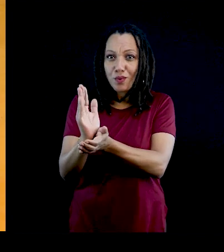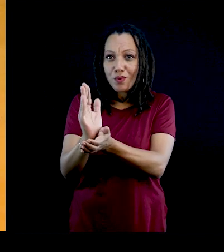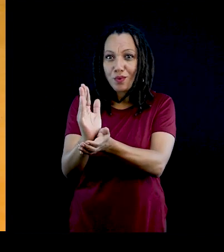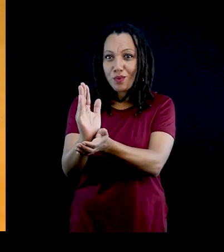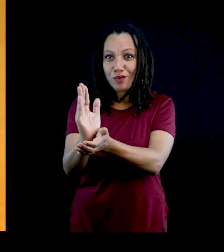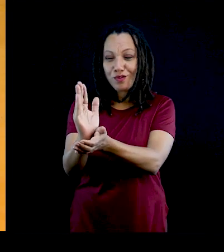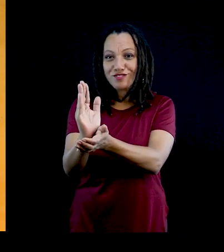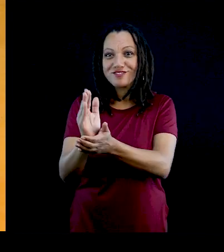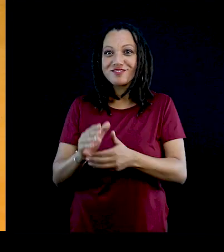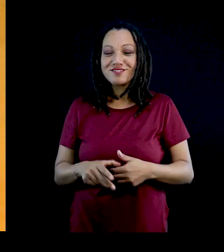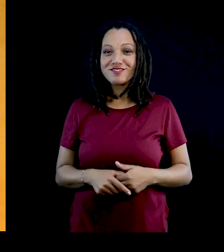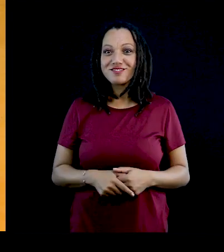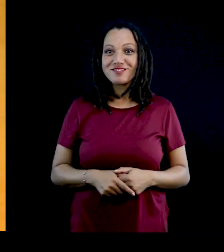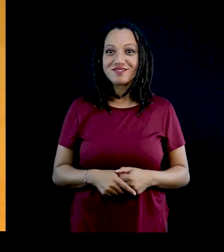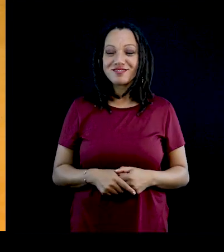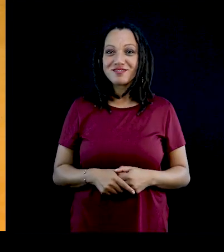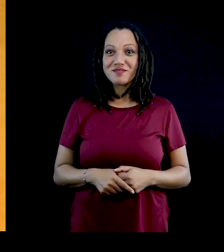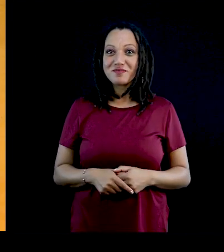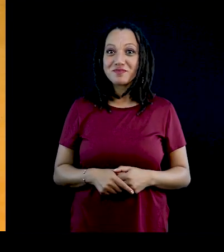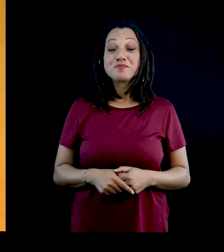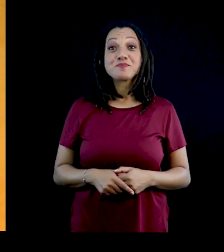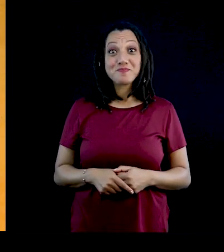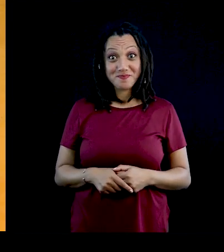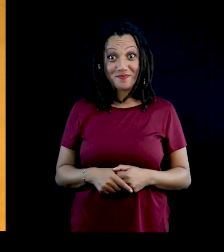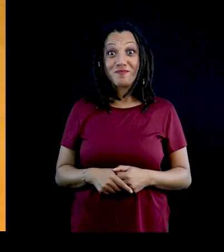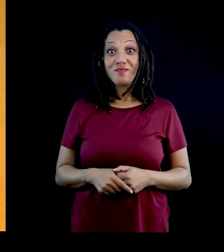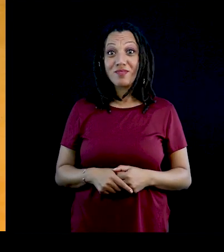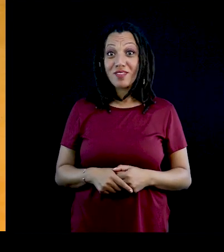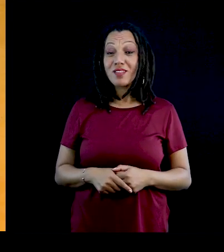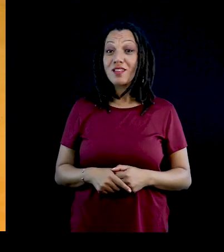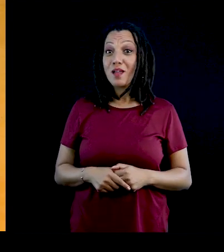Ele vai ser um personagem do mar.